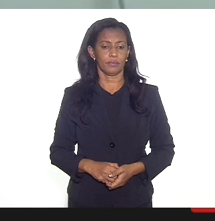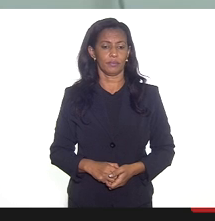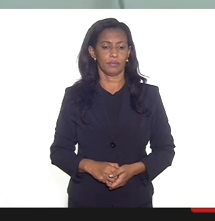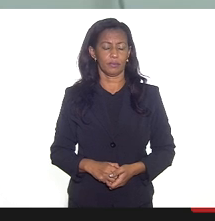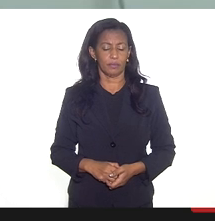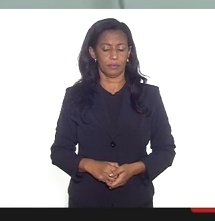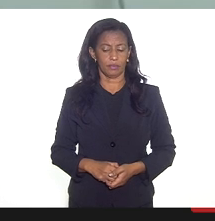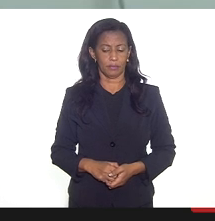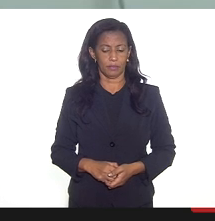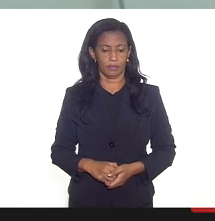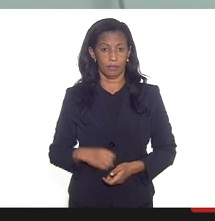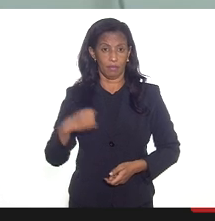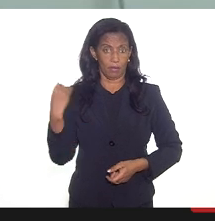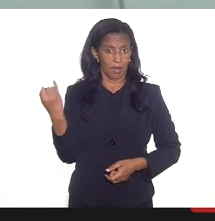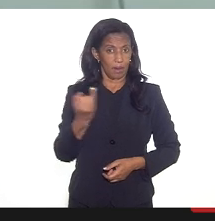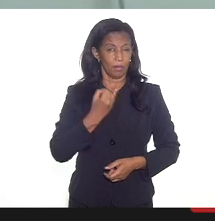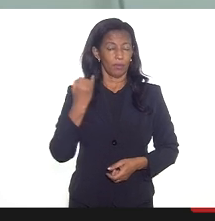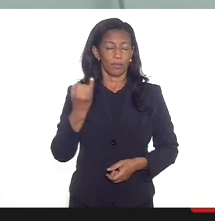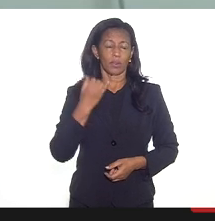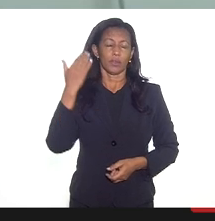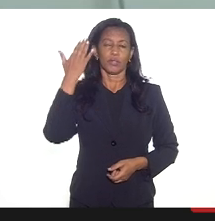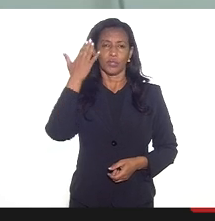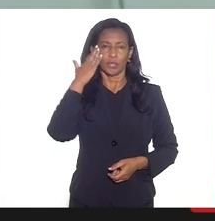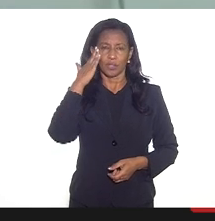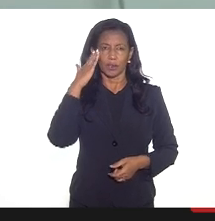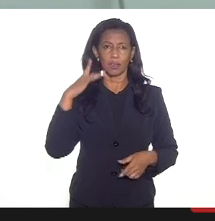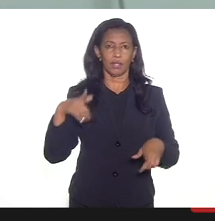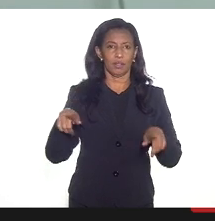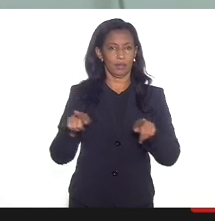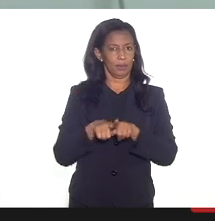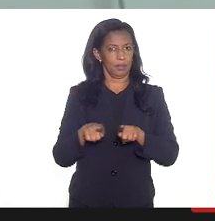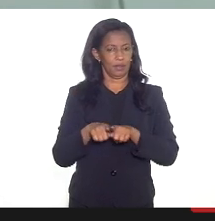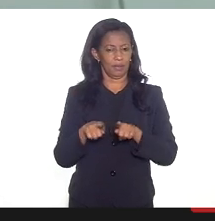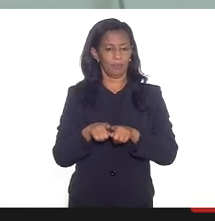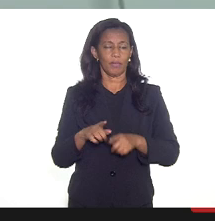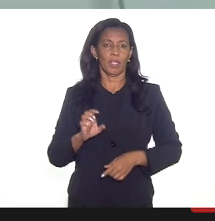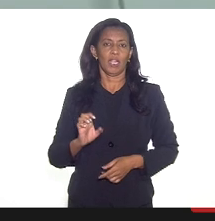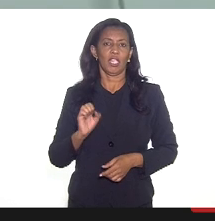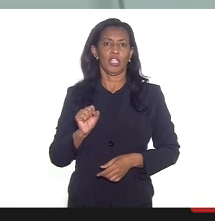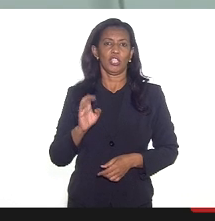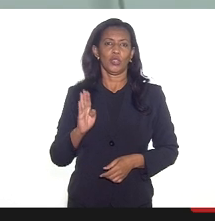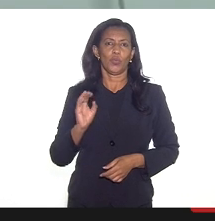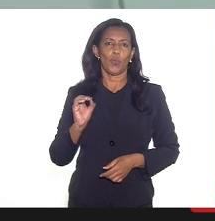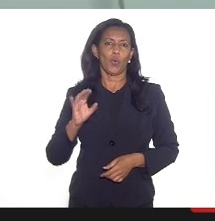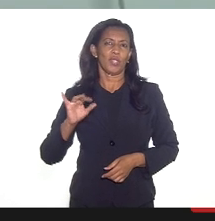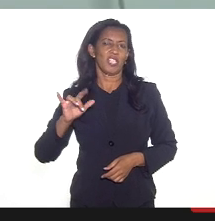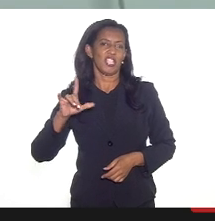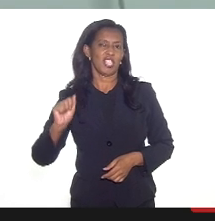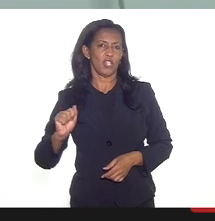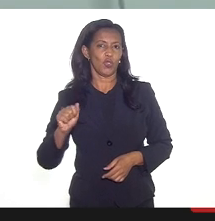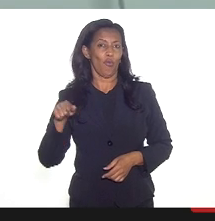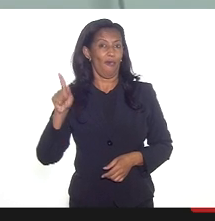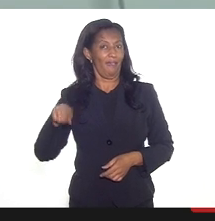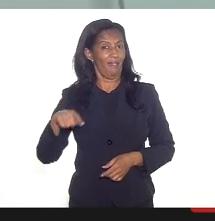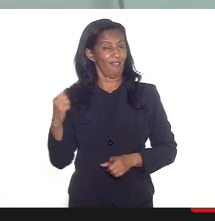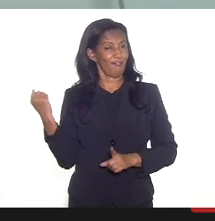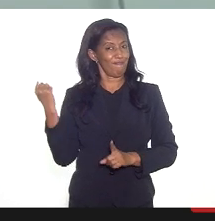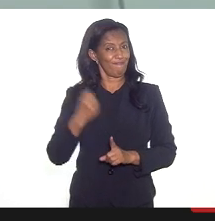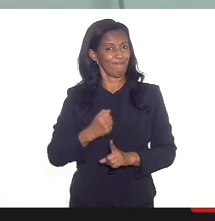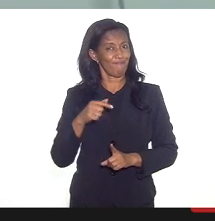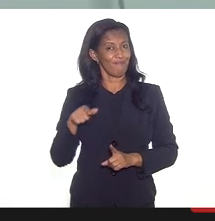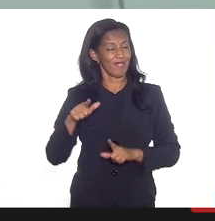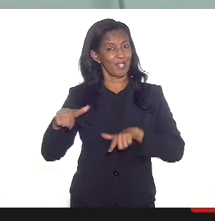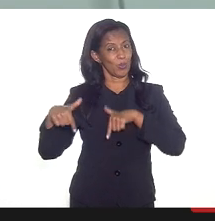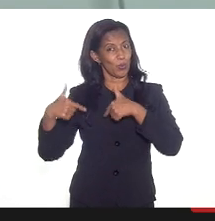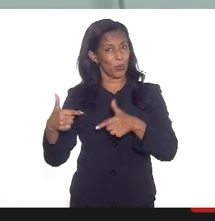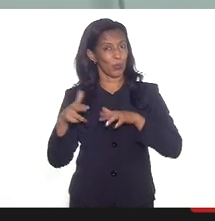muito importante entender também que o lesbocídio é um feminicídio. Ele opera